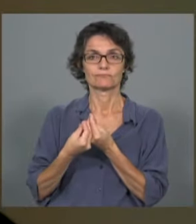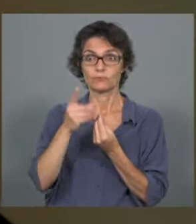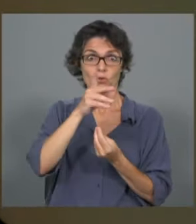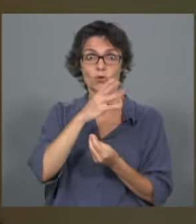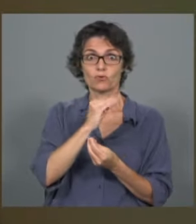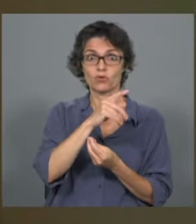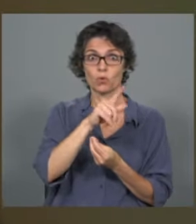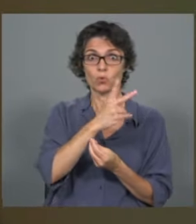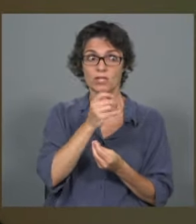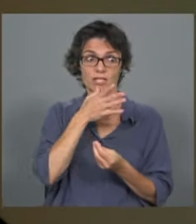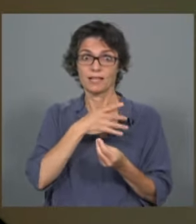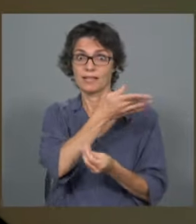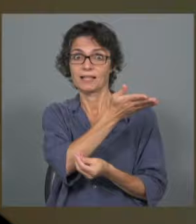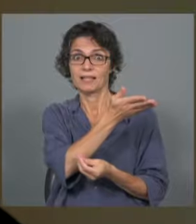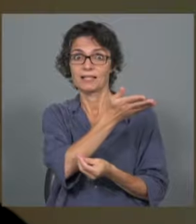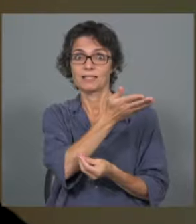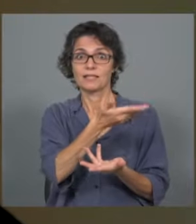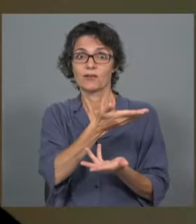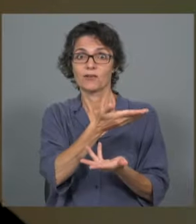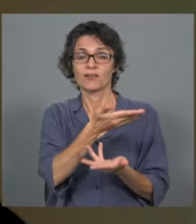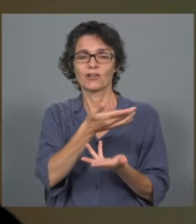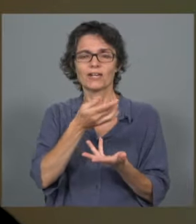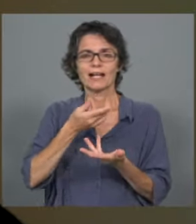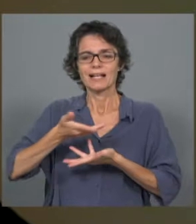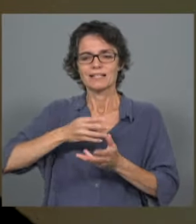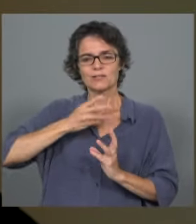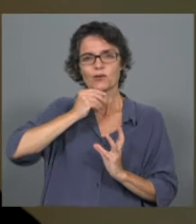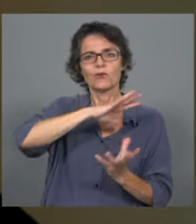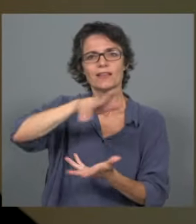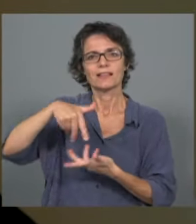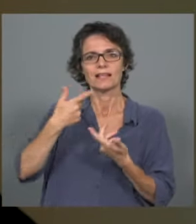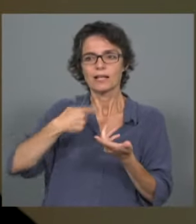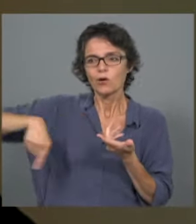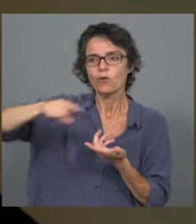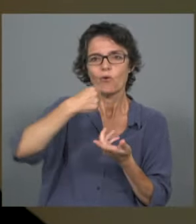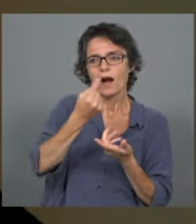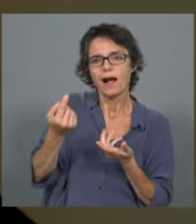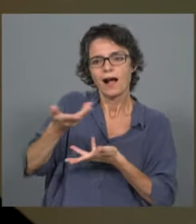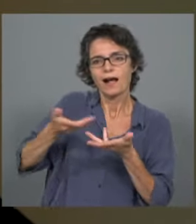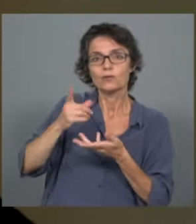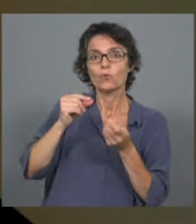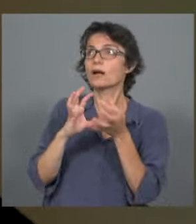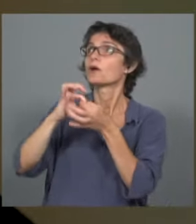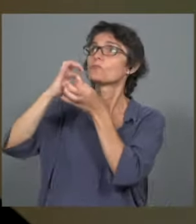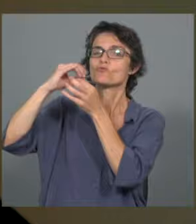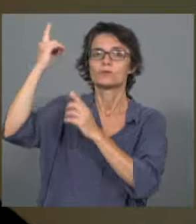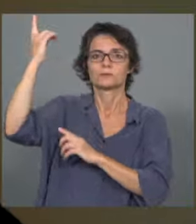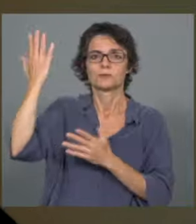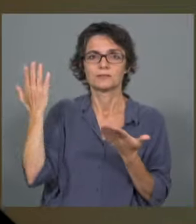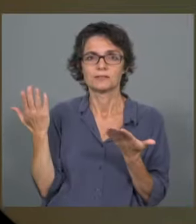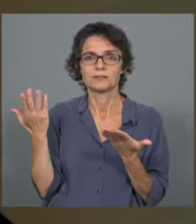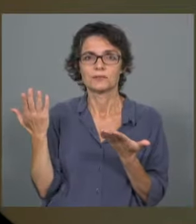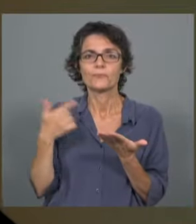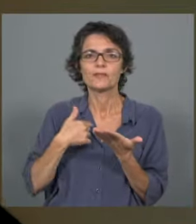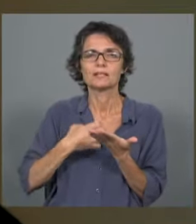relação com a terra, com os outros, connosco e com Deus. E tenho muita esperança e há